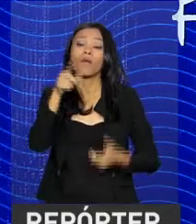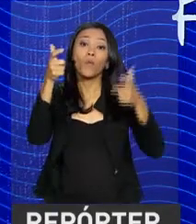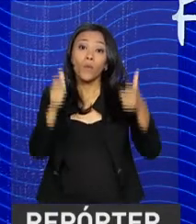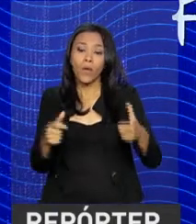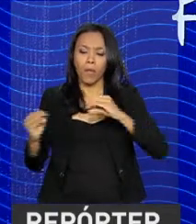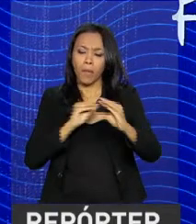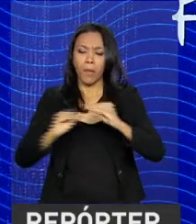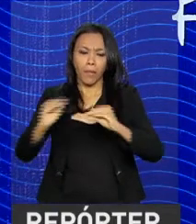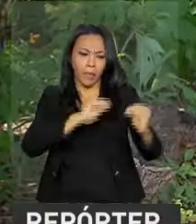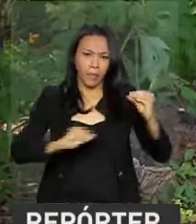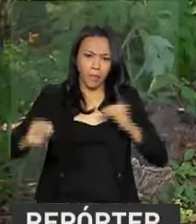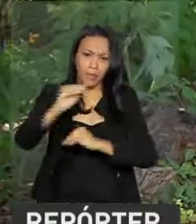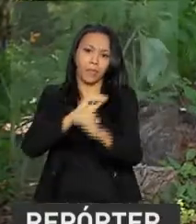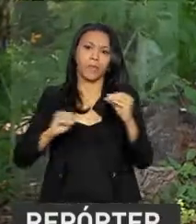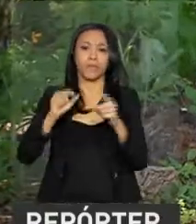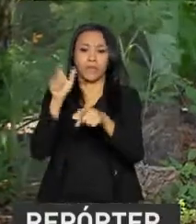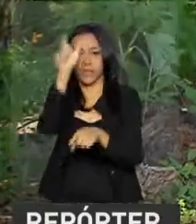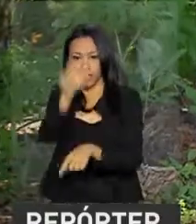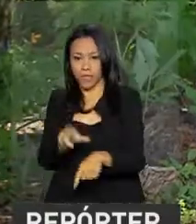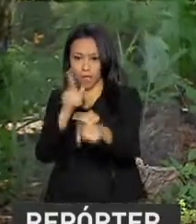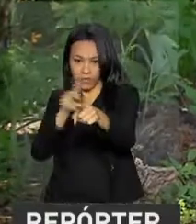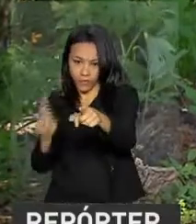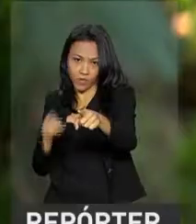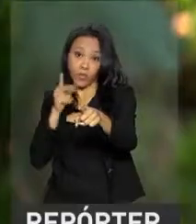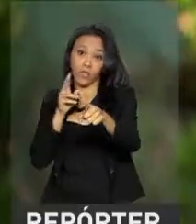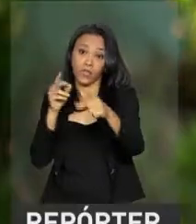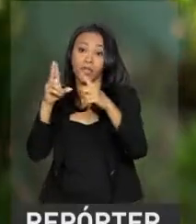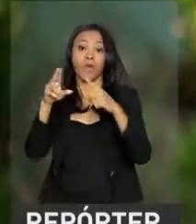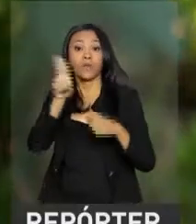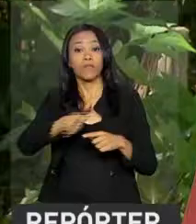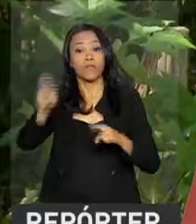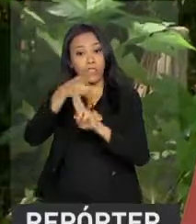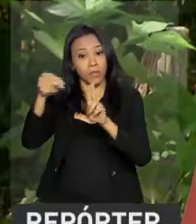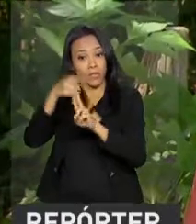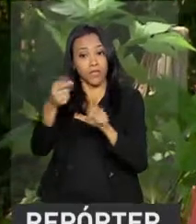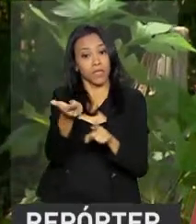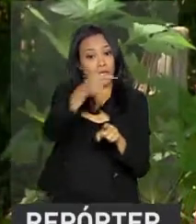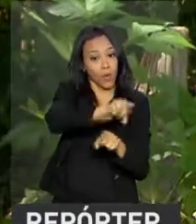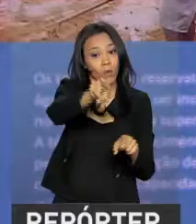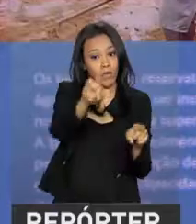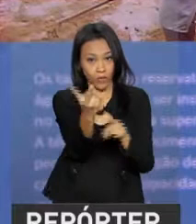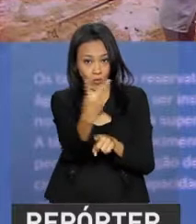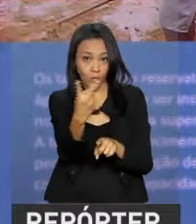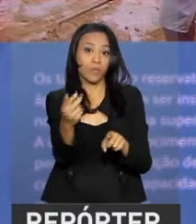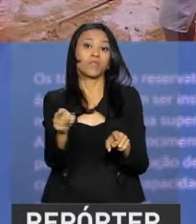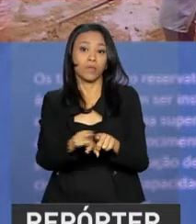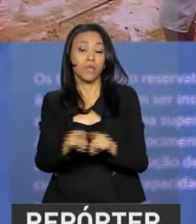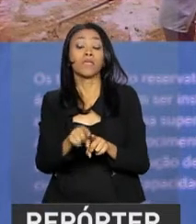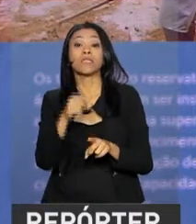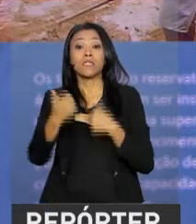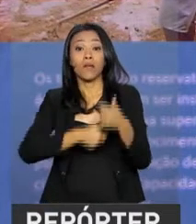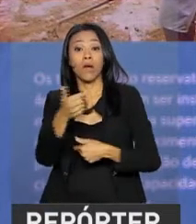fórum cidadão as professoras da universidade de brasília vera e maria do socorro trabalham há 15 anos